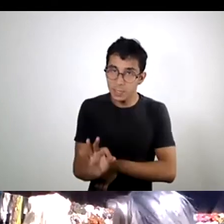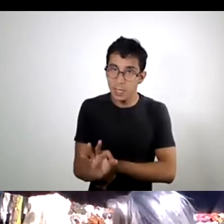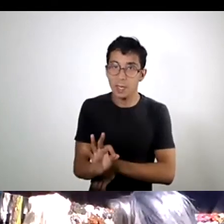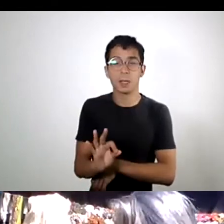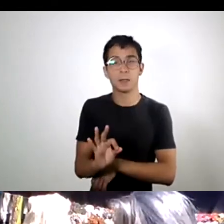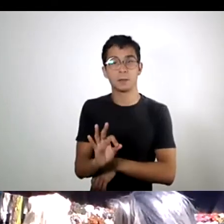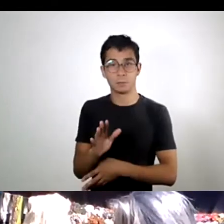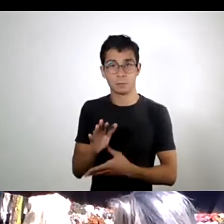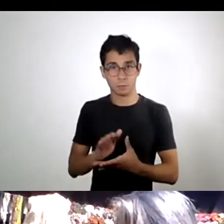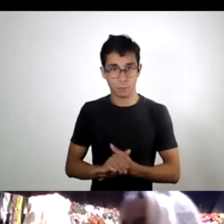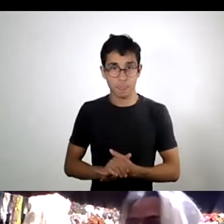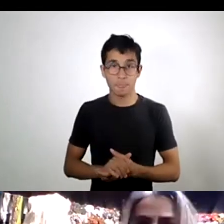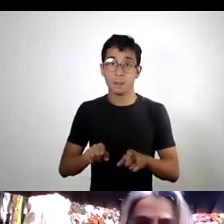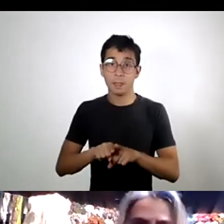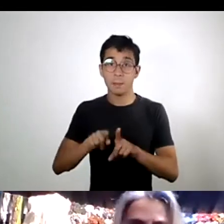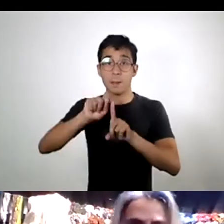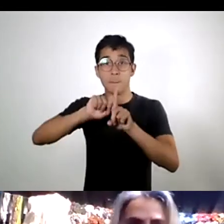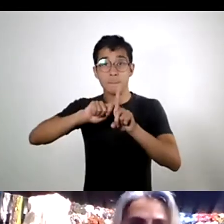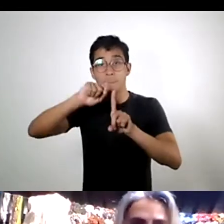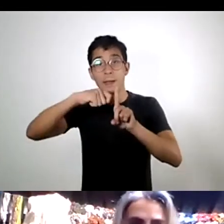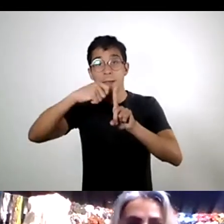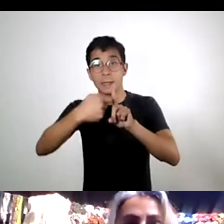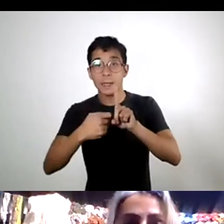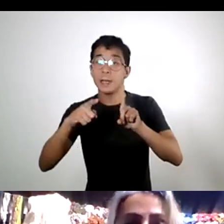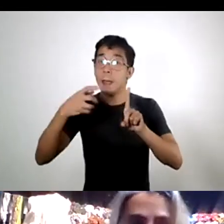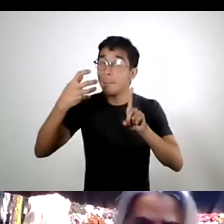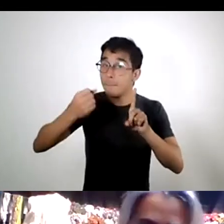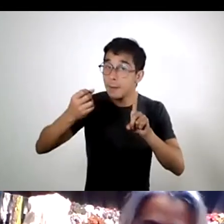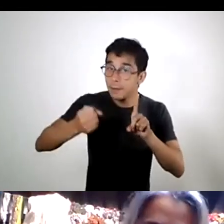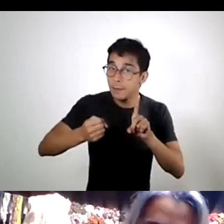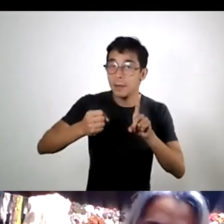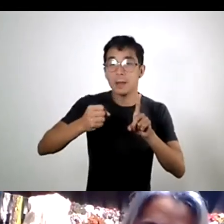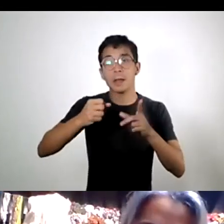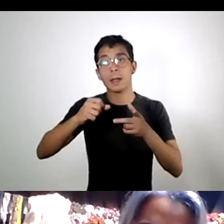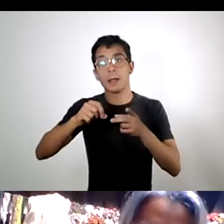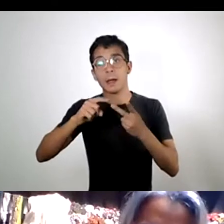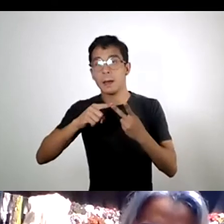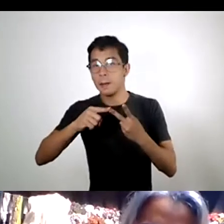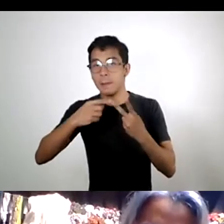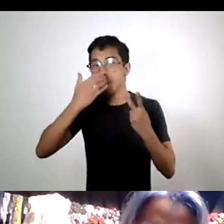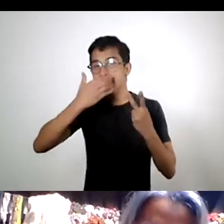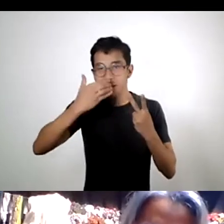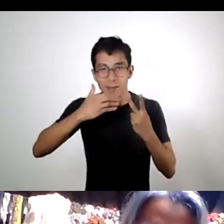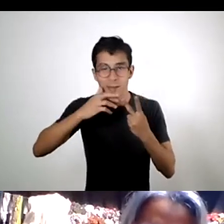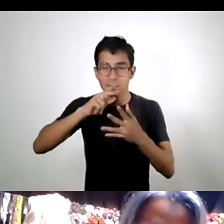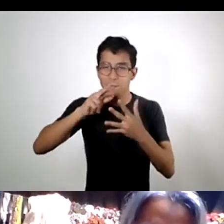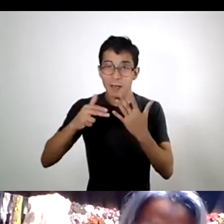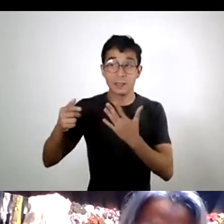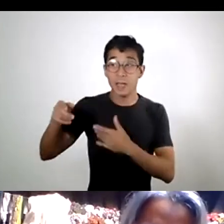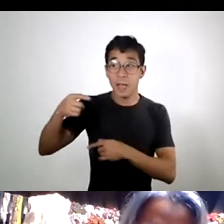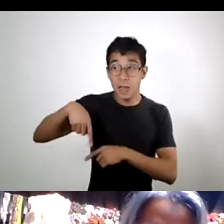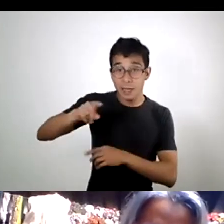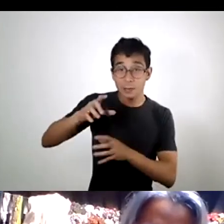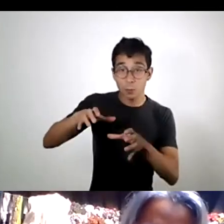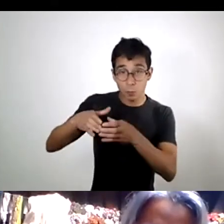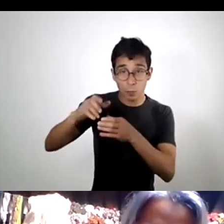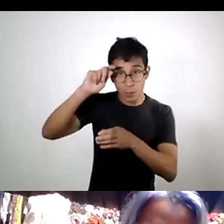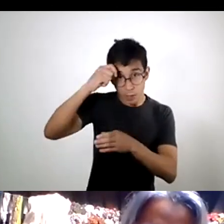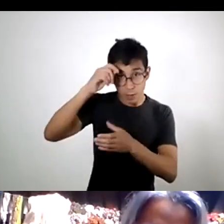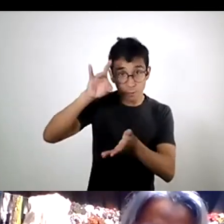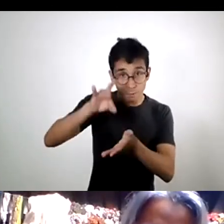feijão, a banana branca, a banana maçã. Então, eles foram ajudando a gente a